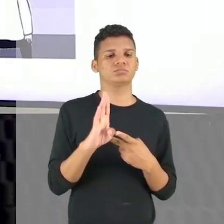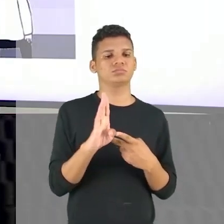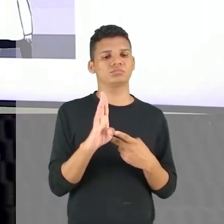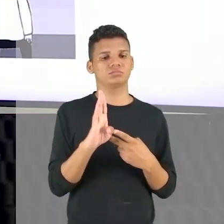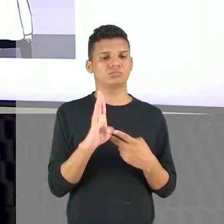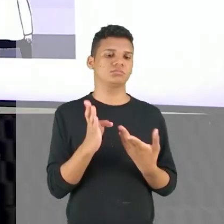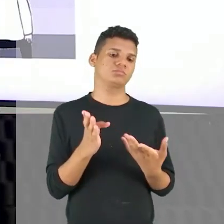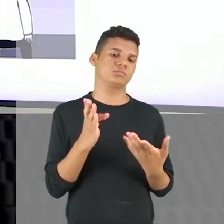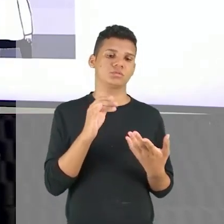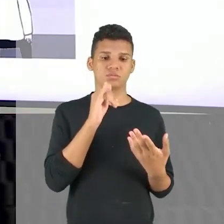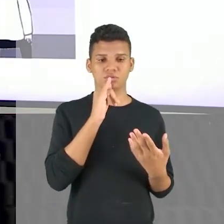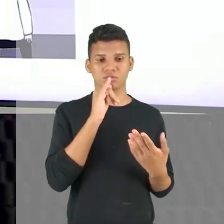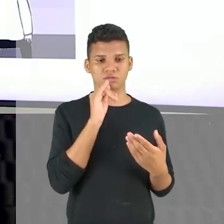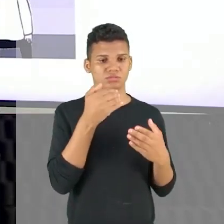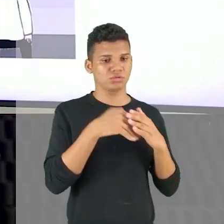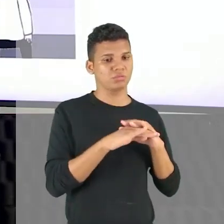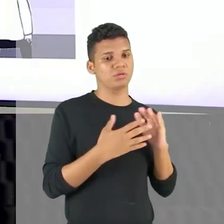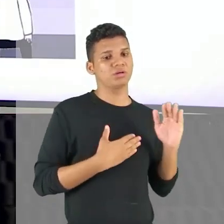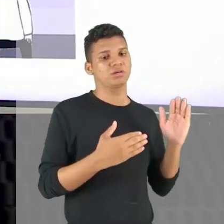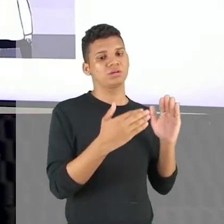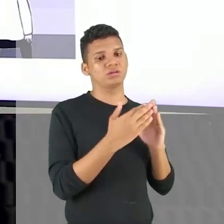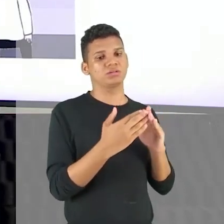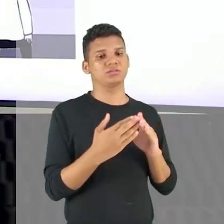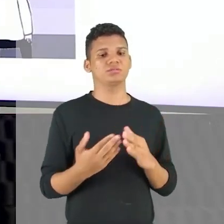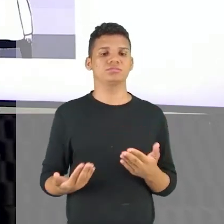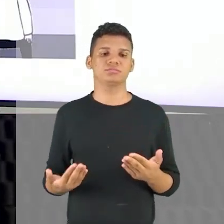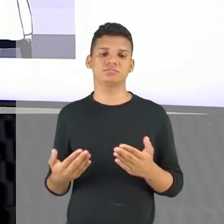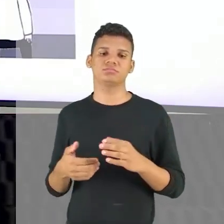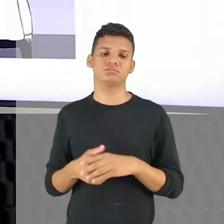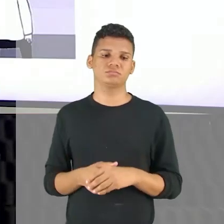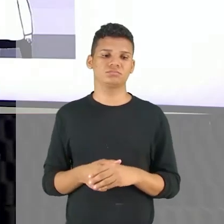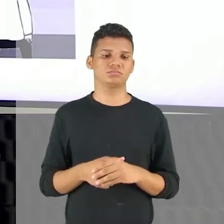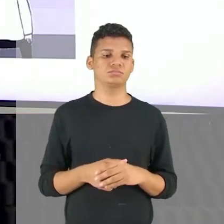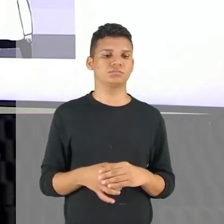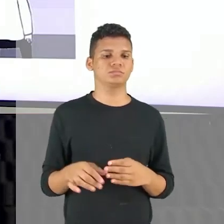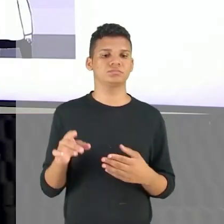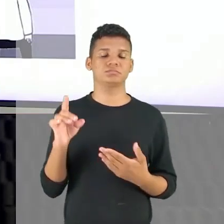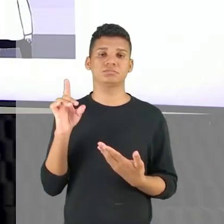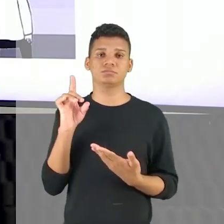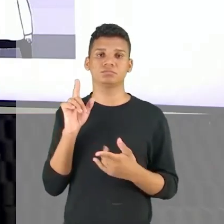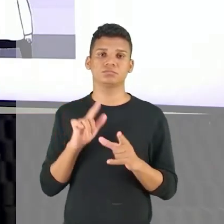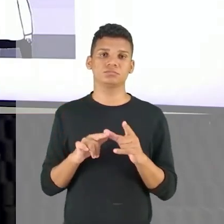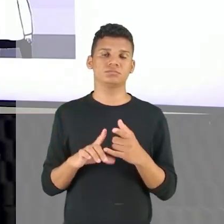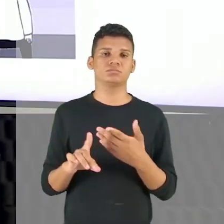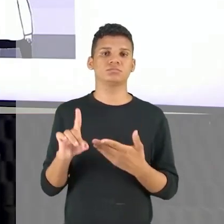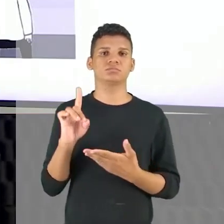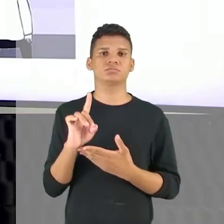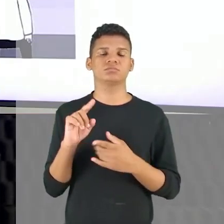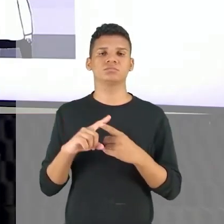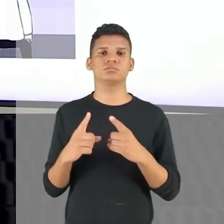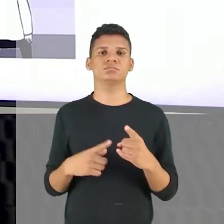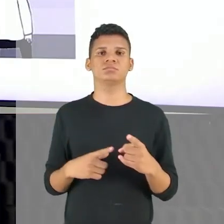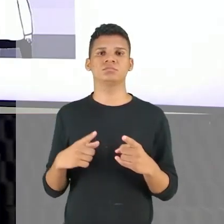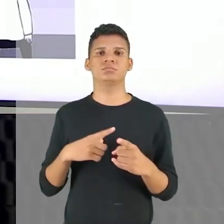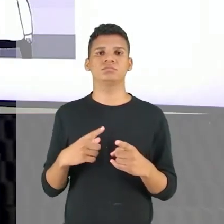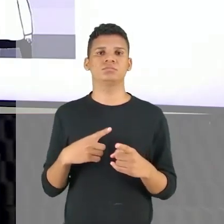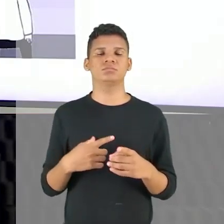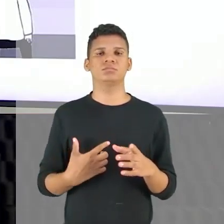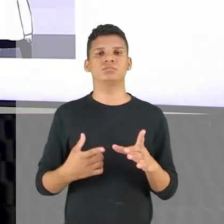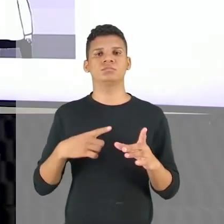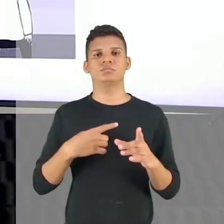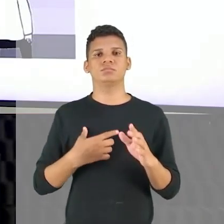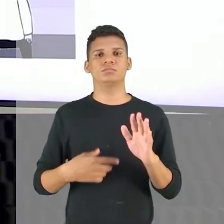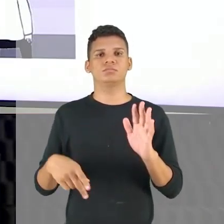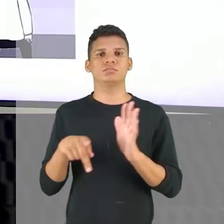a casa, ao lar, não é isso? Hueco, ali há um espaço, né? Como se fosse ali ao ar